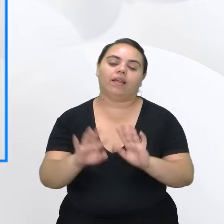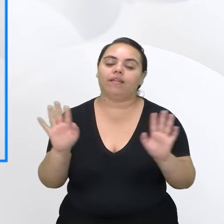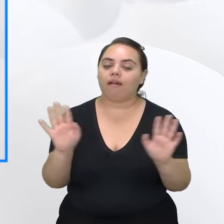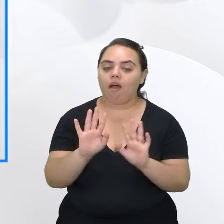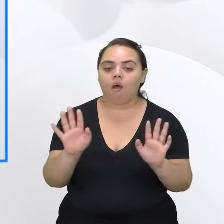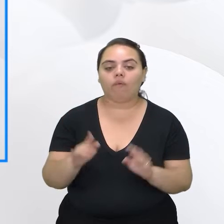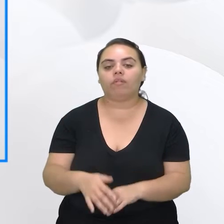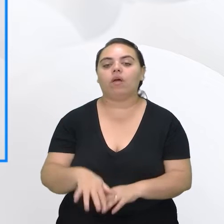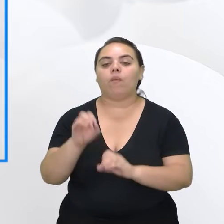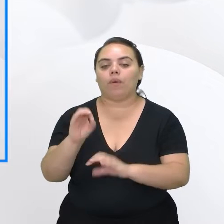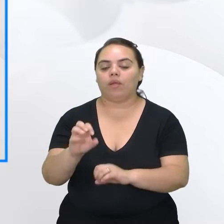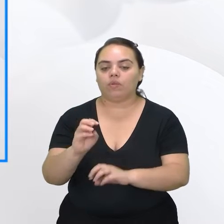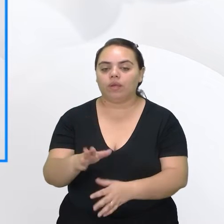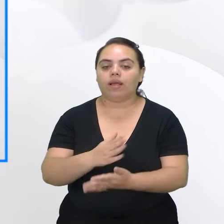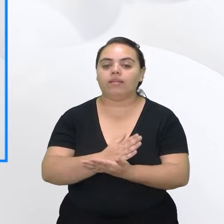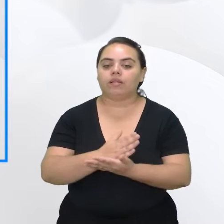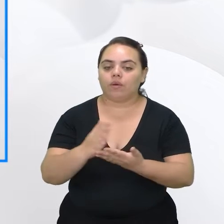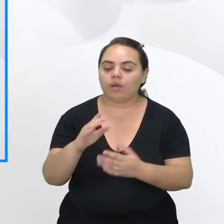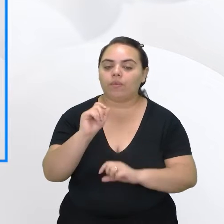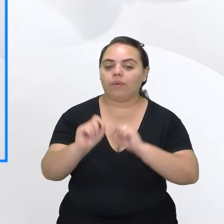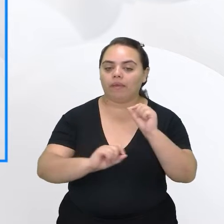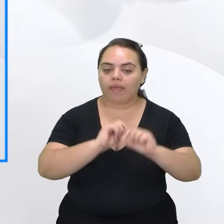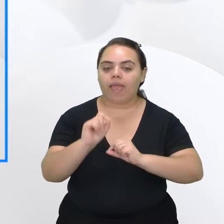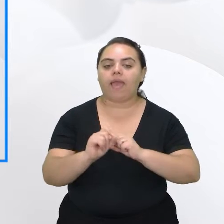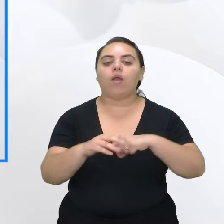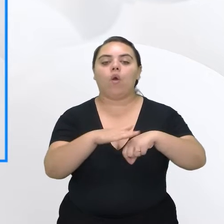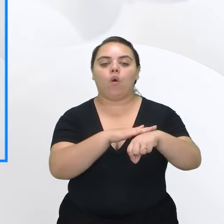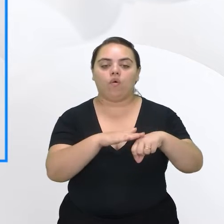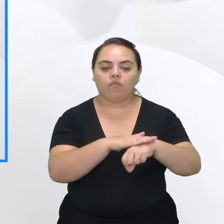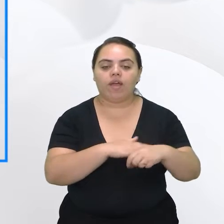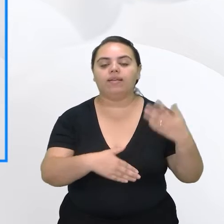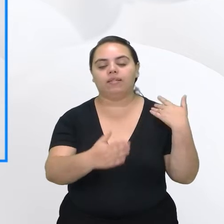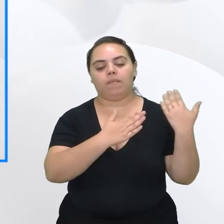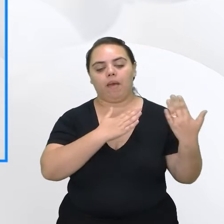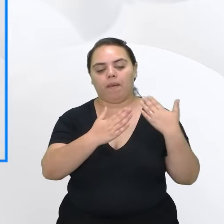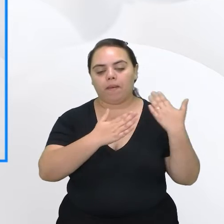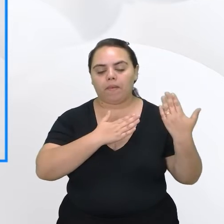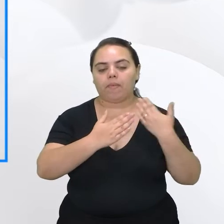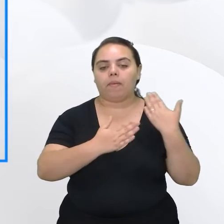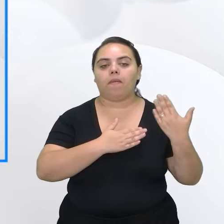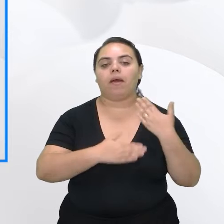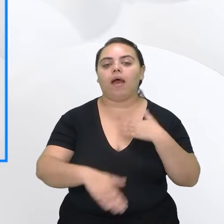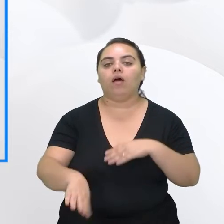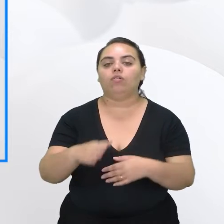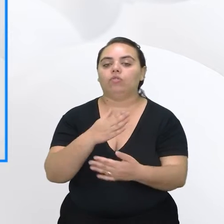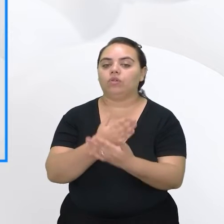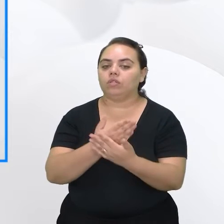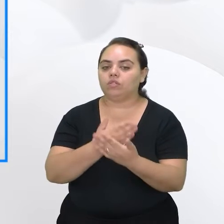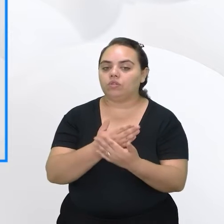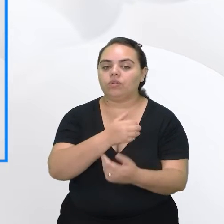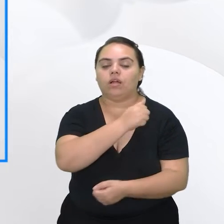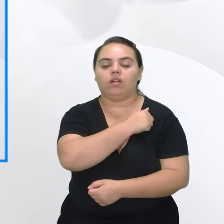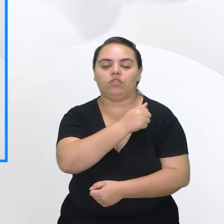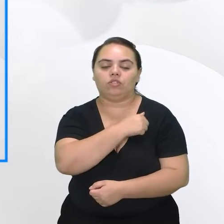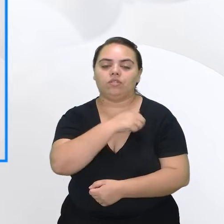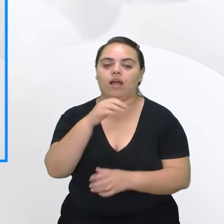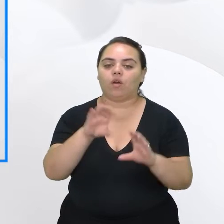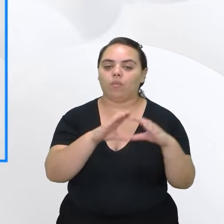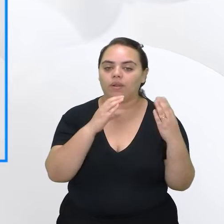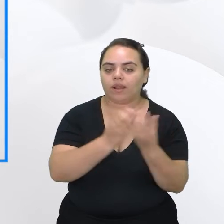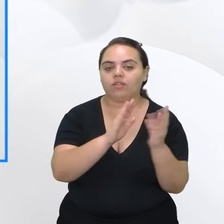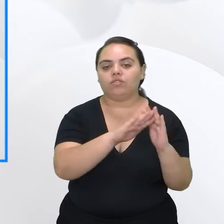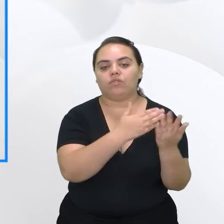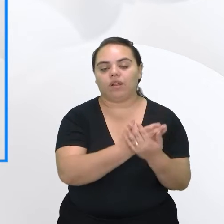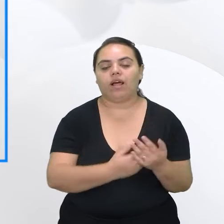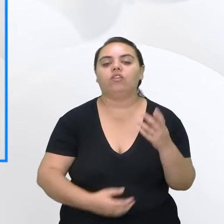parte de um princípio de que através do diálogo e da escuta, né, dos estudantes, da comunidade escolar, a gente vai construindo